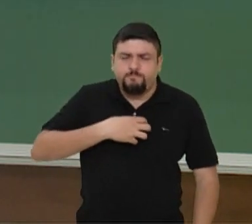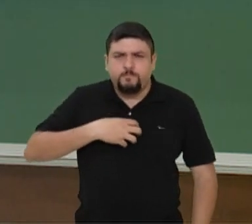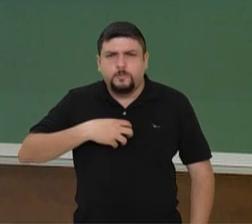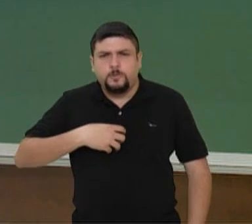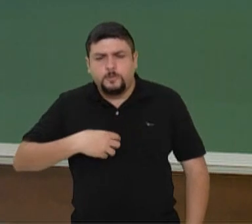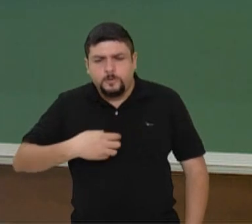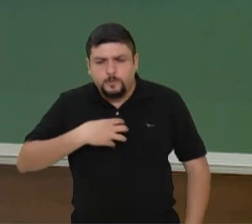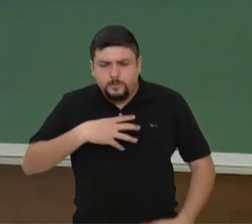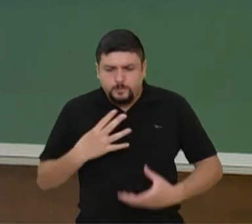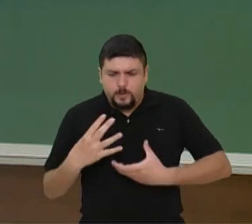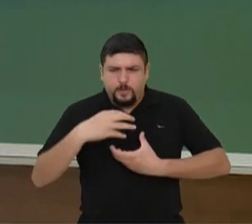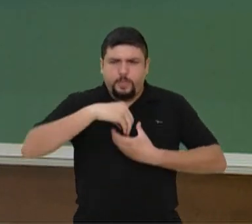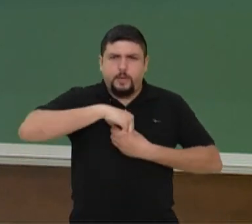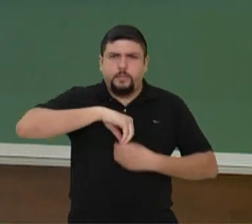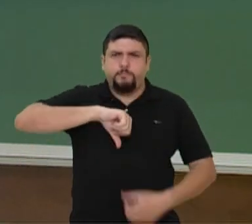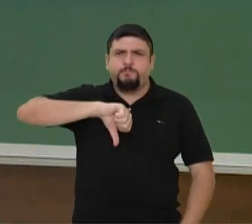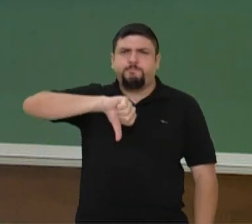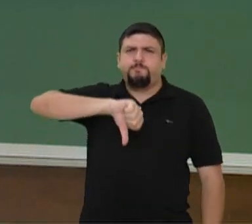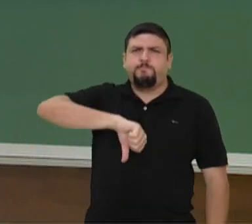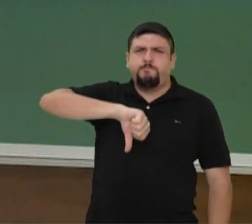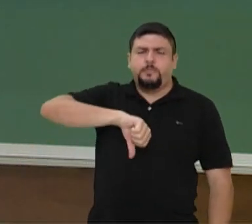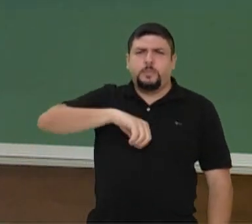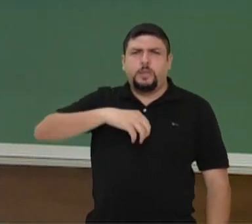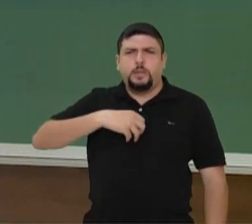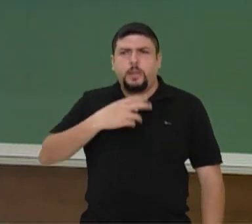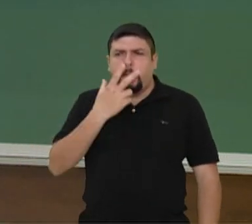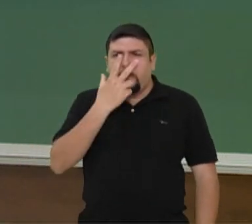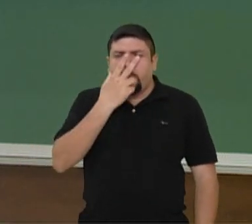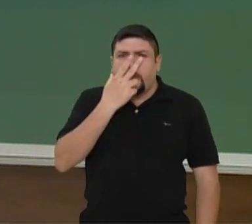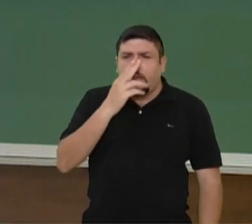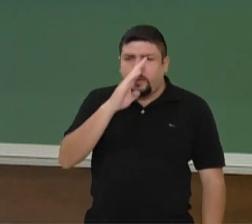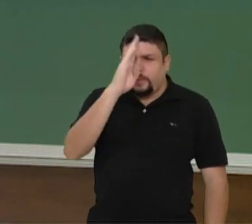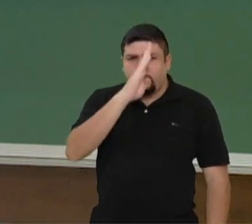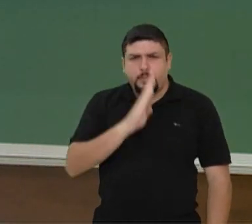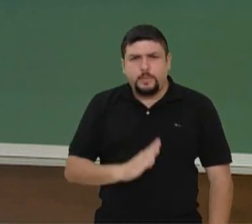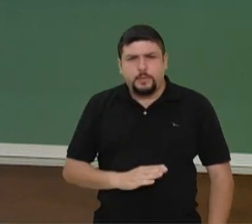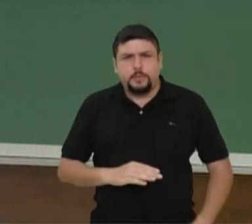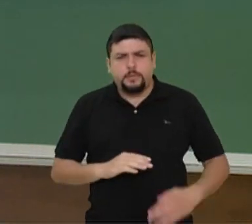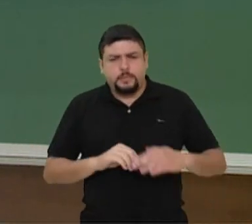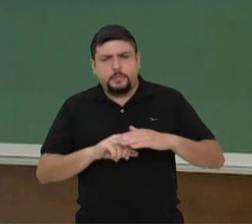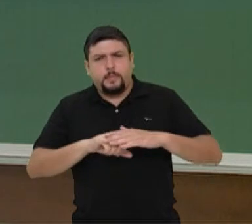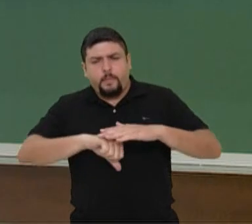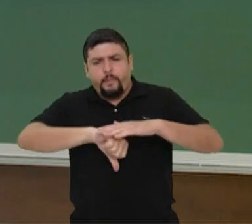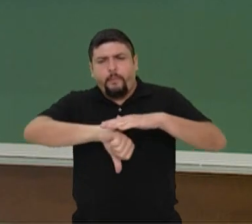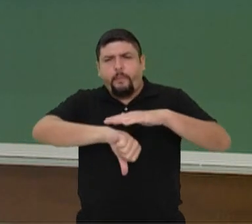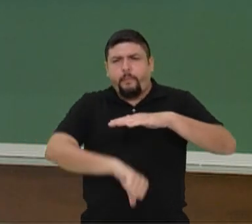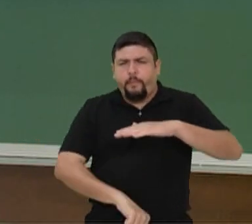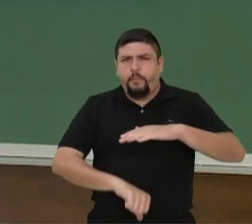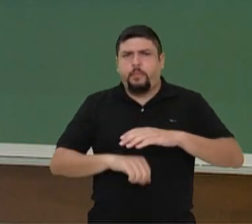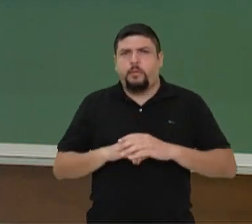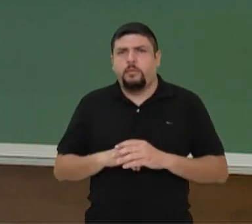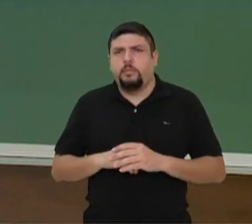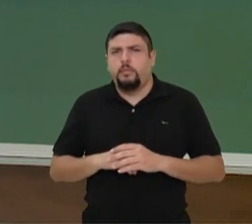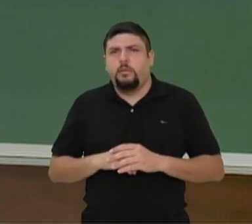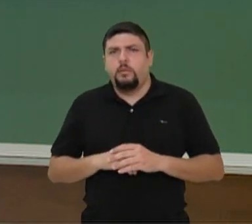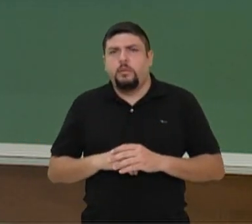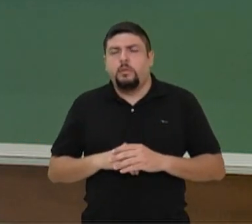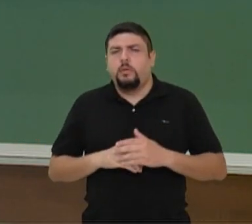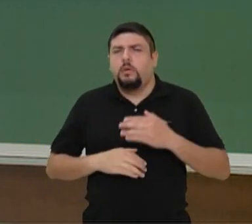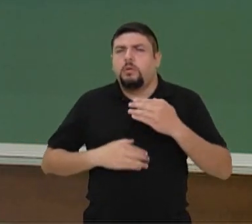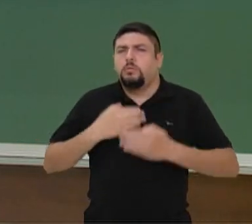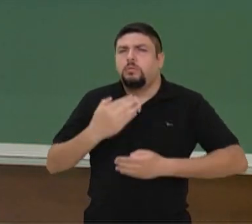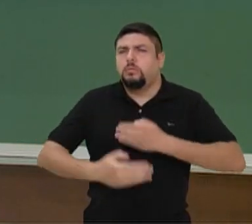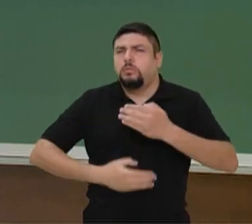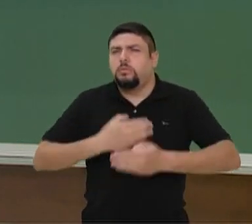Rodrigues usou para dizer que nós tínhamos essa inferioridade diante dos outros, que nós não conseguimos crescer. Esse complexo vai deixar de existir na Copa